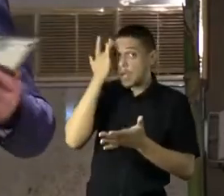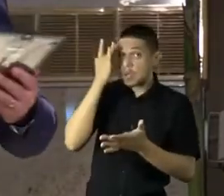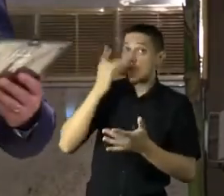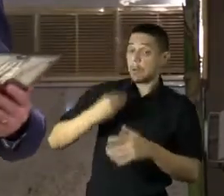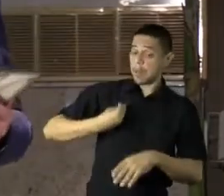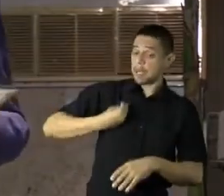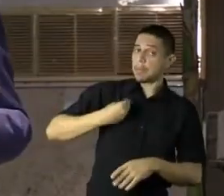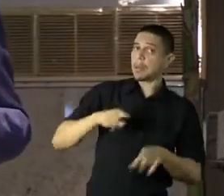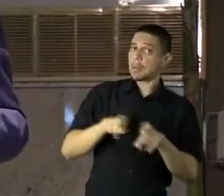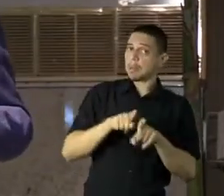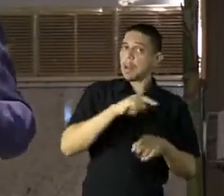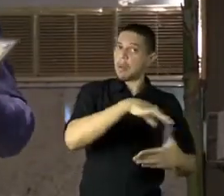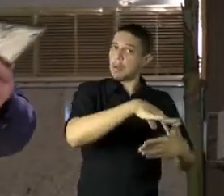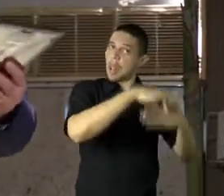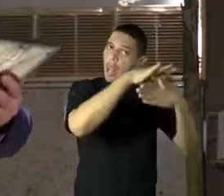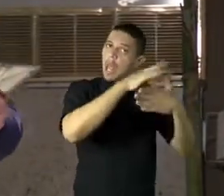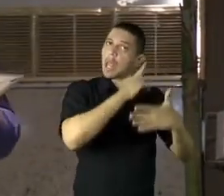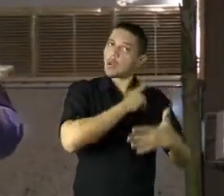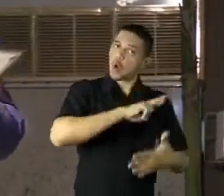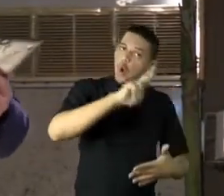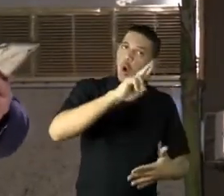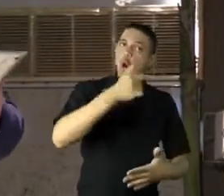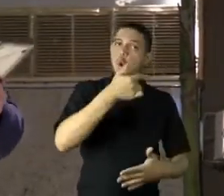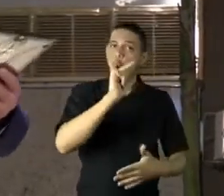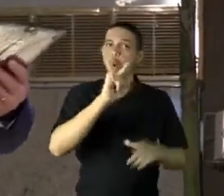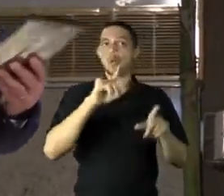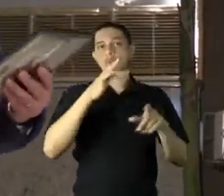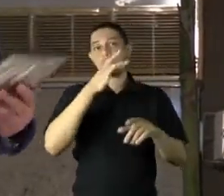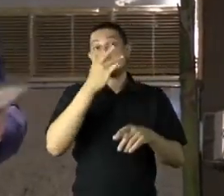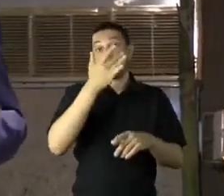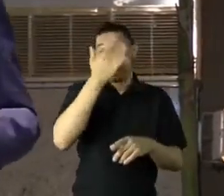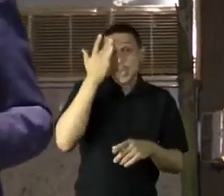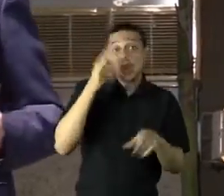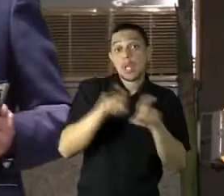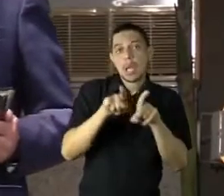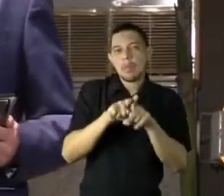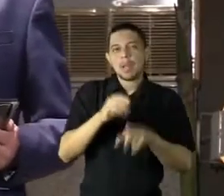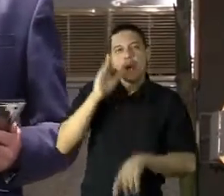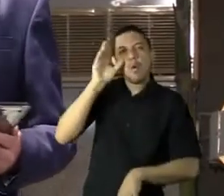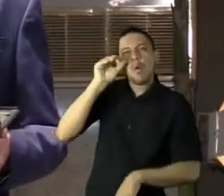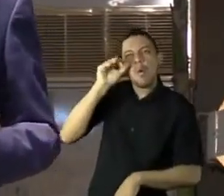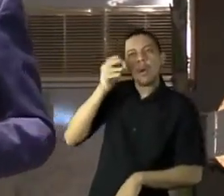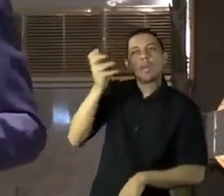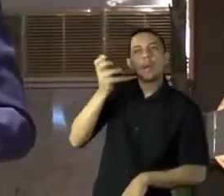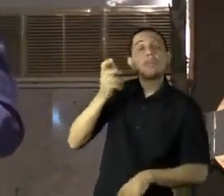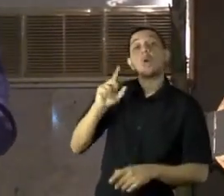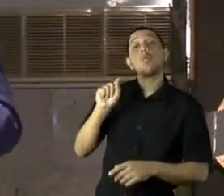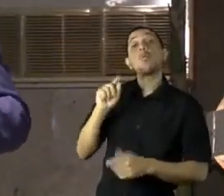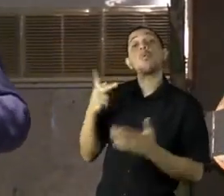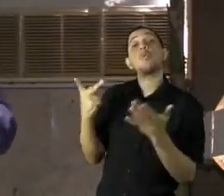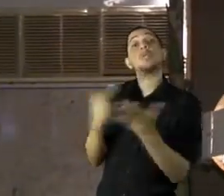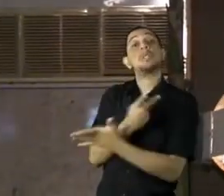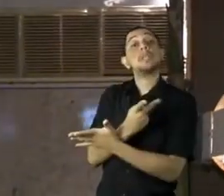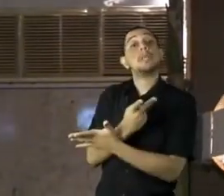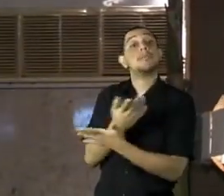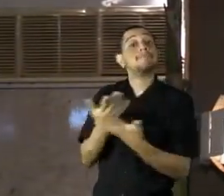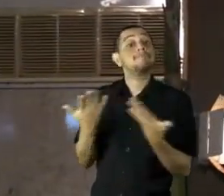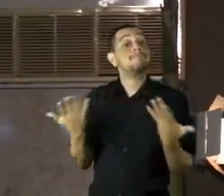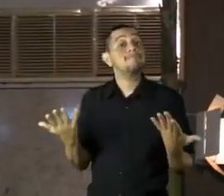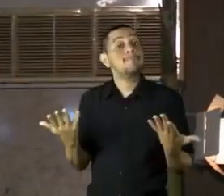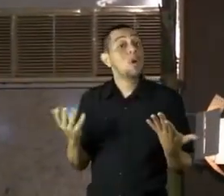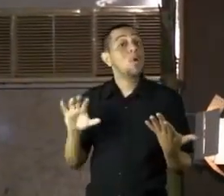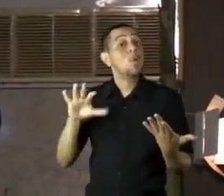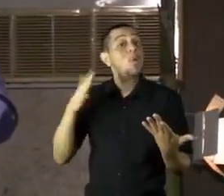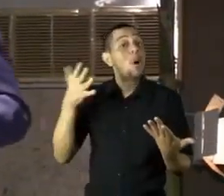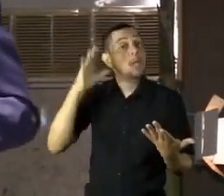líderes religiosos e outros que estavam anciosos curiosos para ver qual seria o resultado ali o que que Pilatos iria